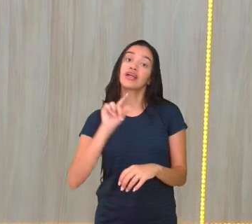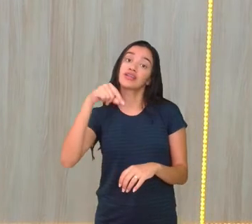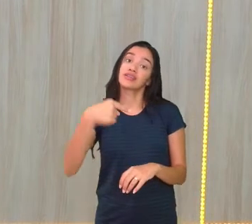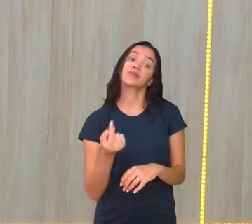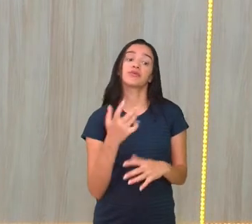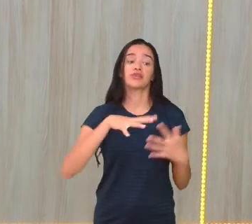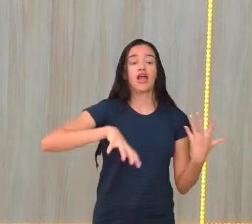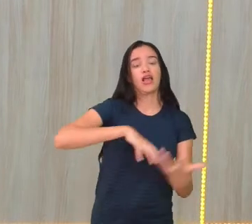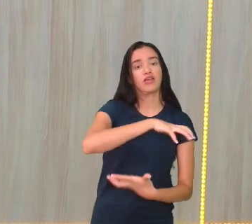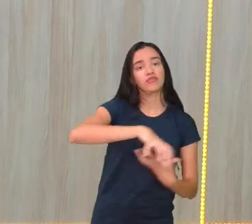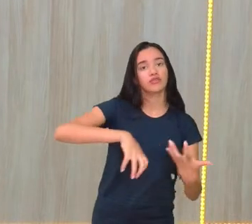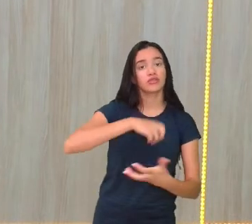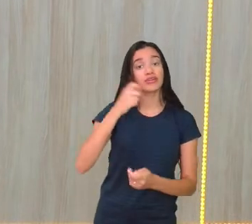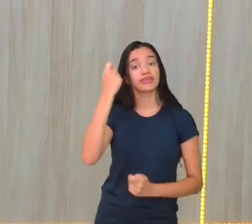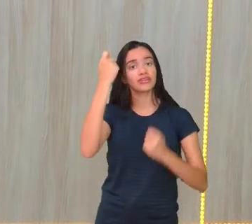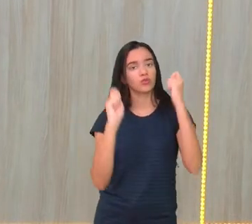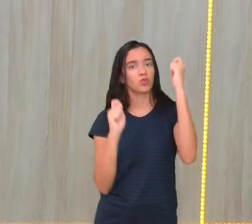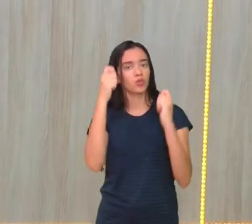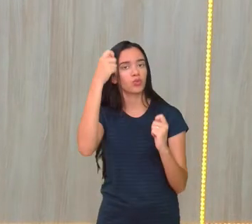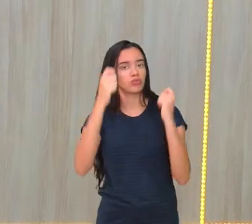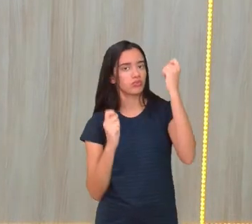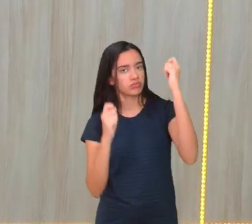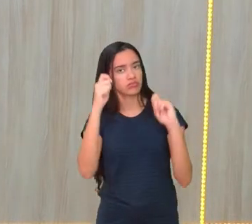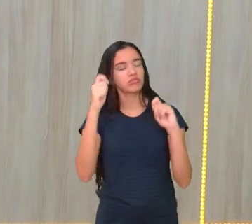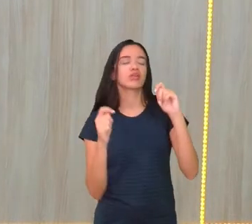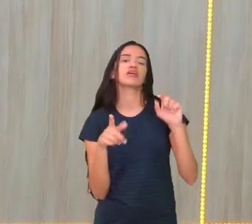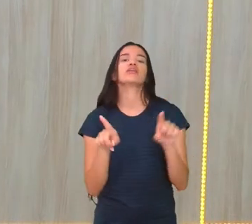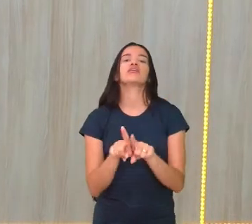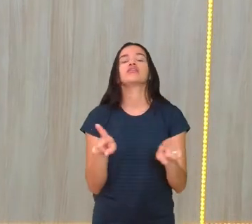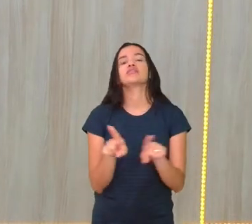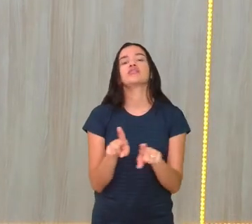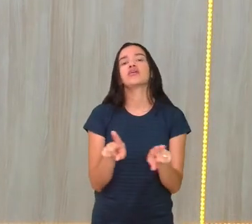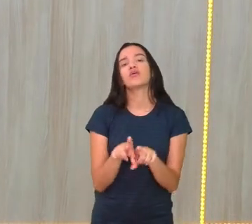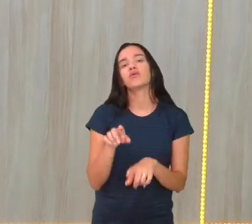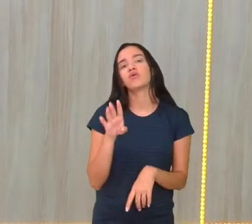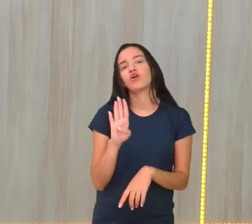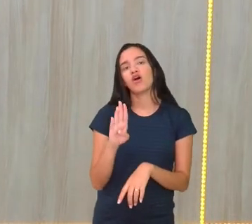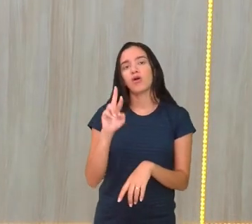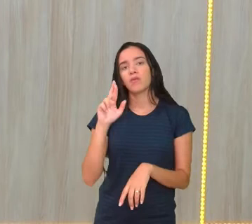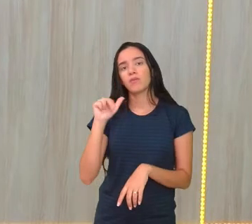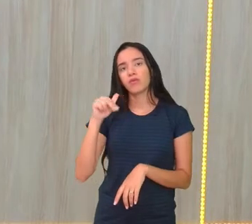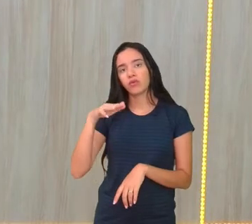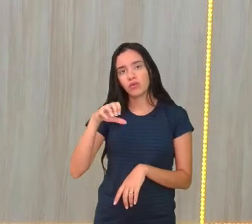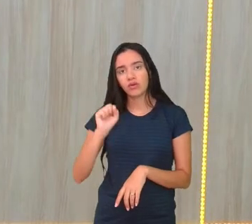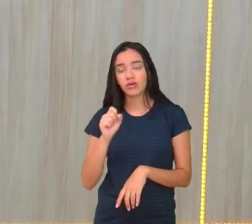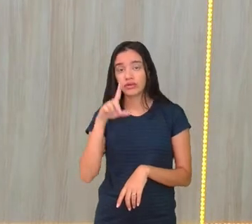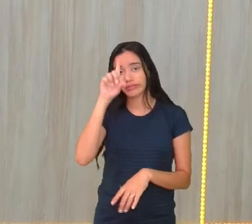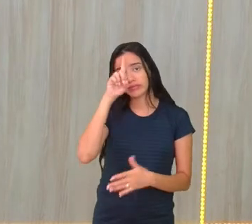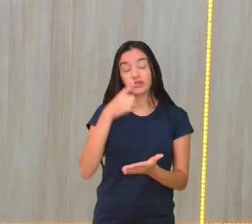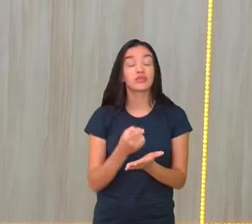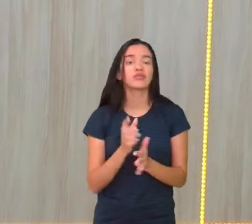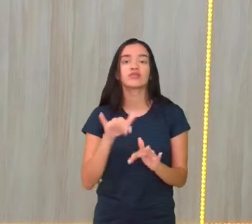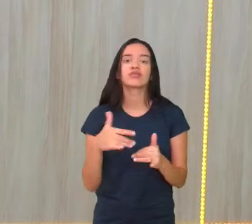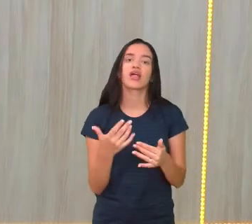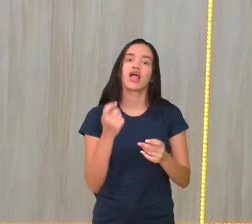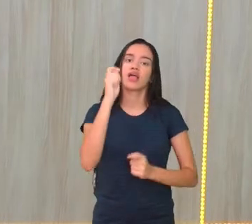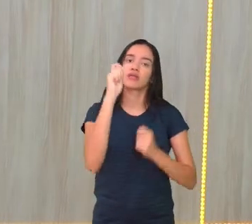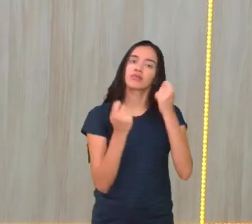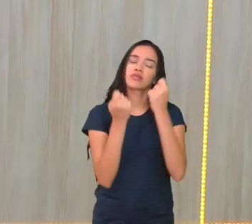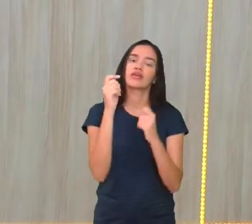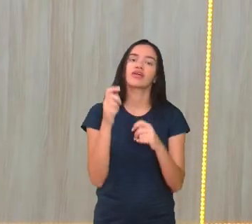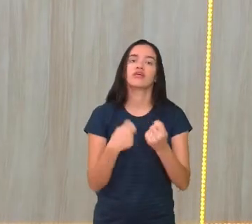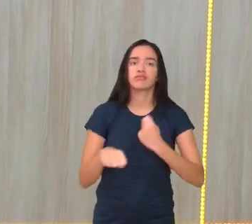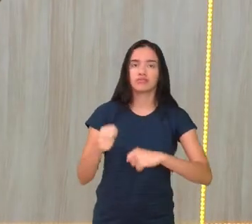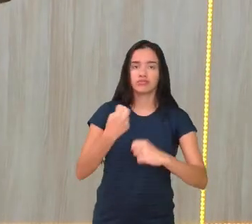a Revolução Industrial, né, o burguês ele vai ser o dono da indústria. Depois, com o capitalismo financeiro,